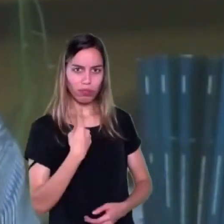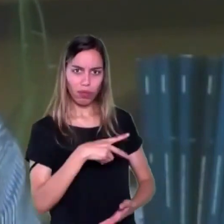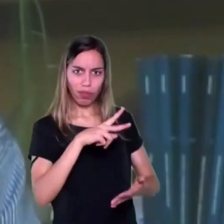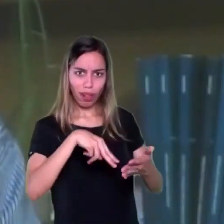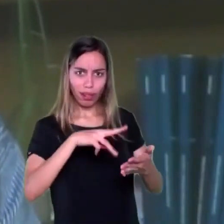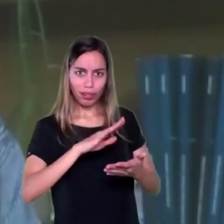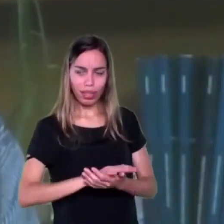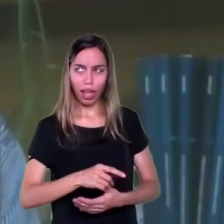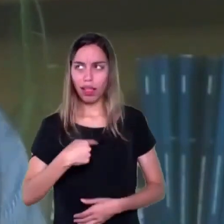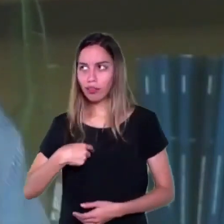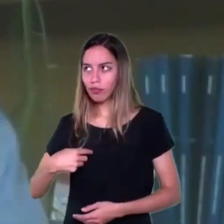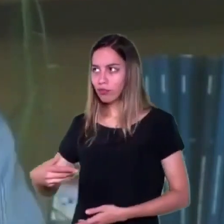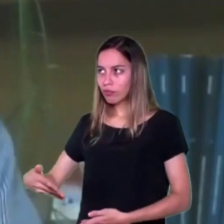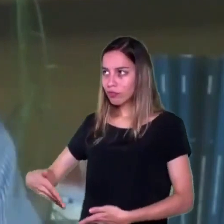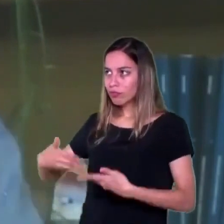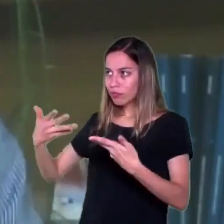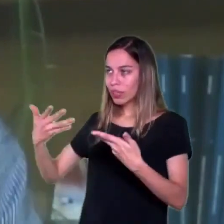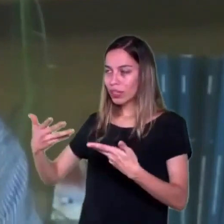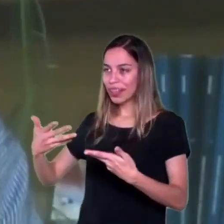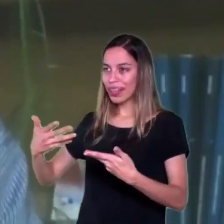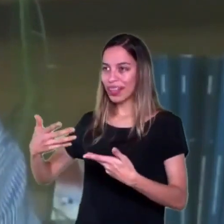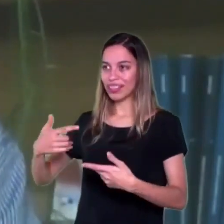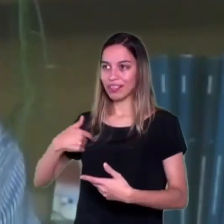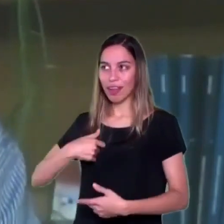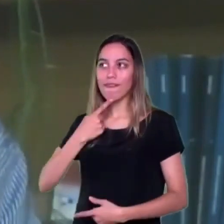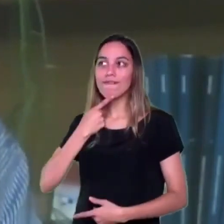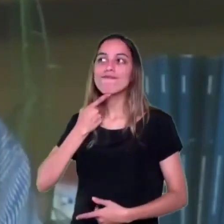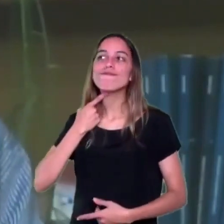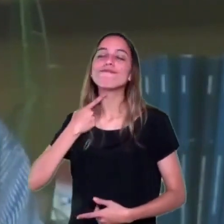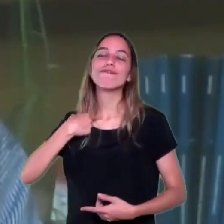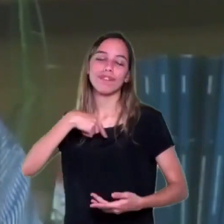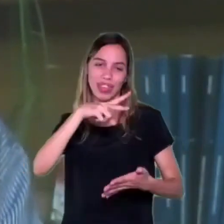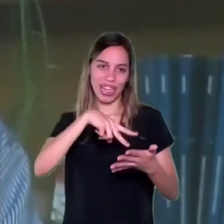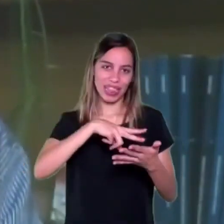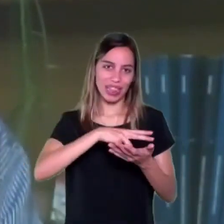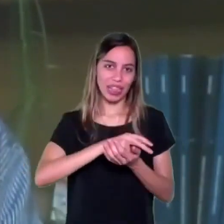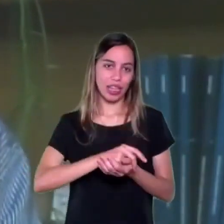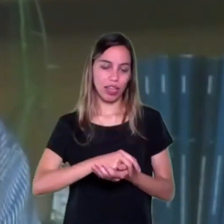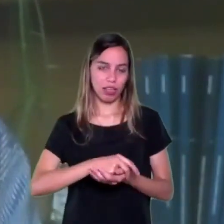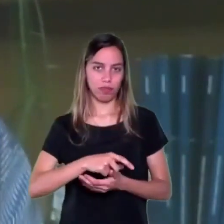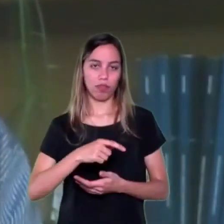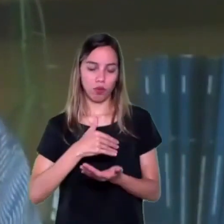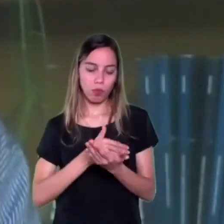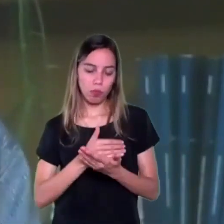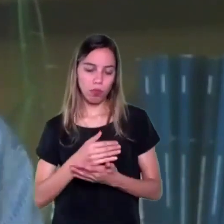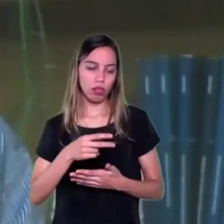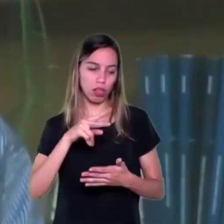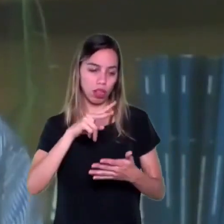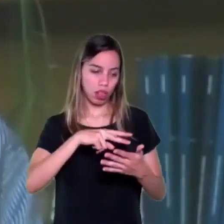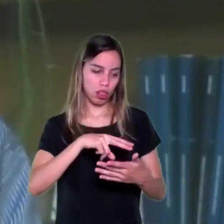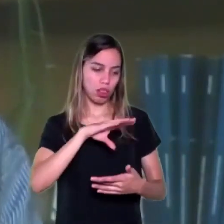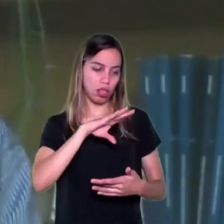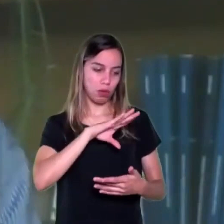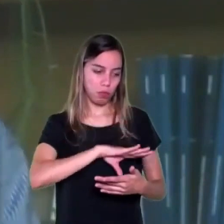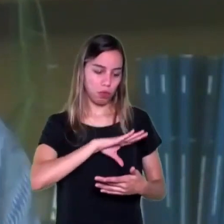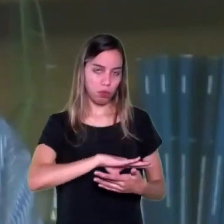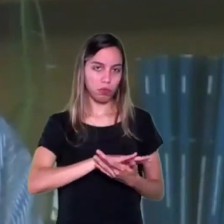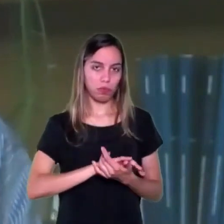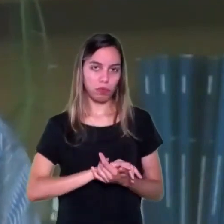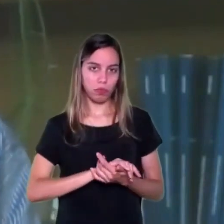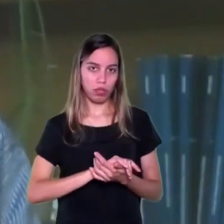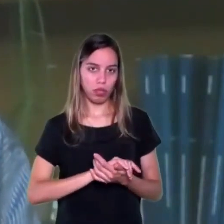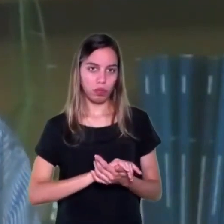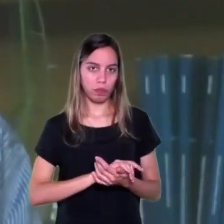desejo. Através dos livros didáticos de português, chamava Comunicação e Expressão, não